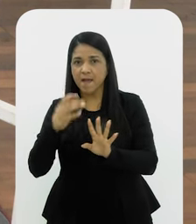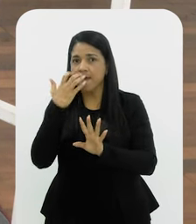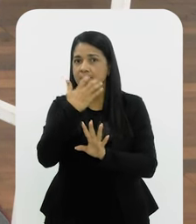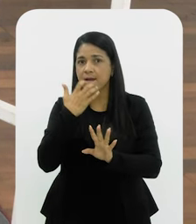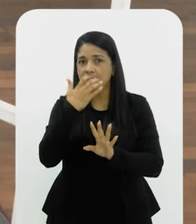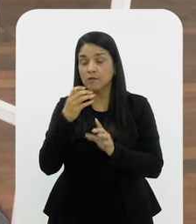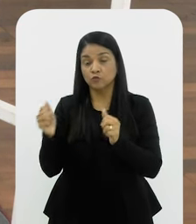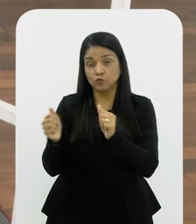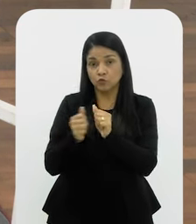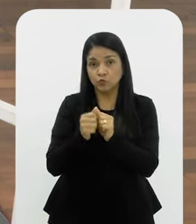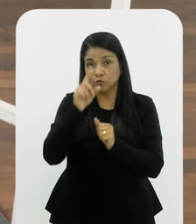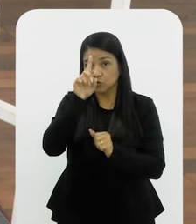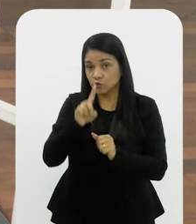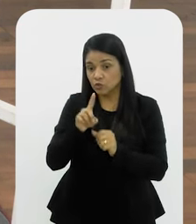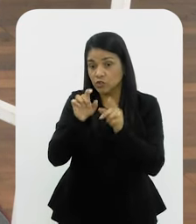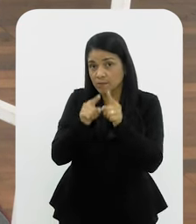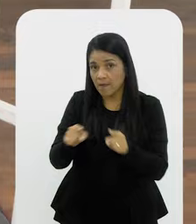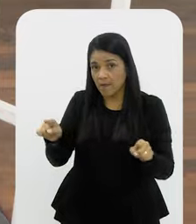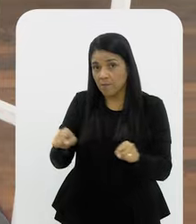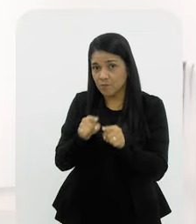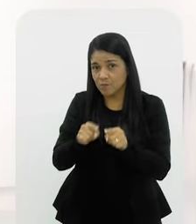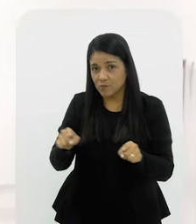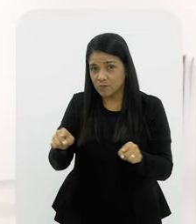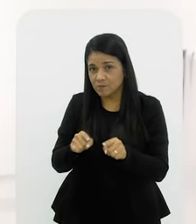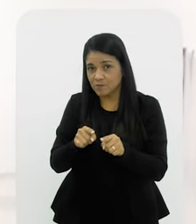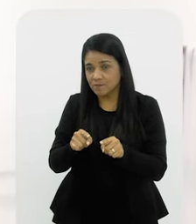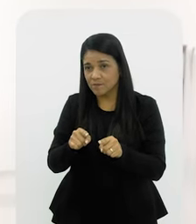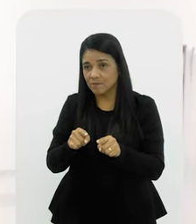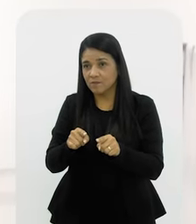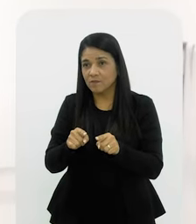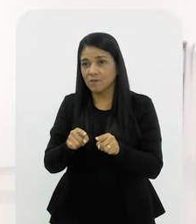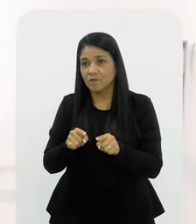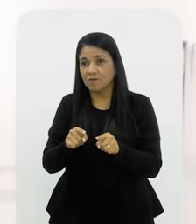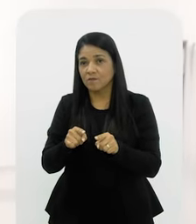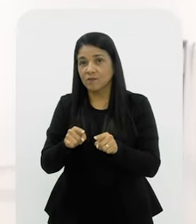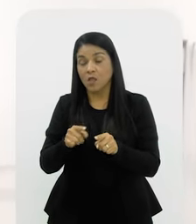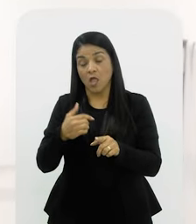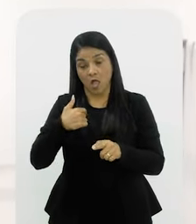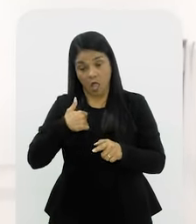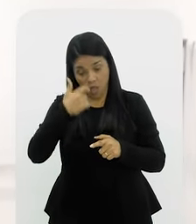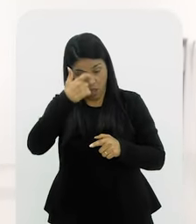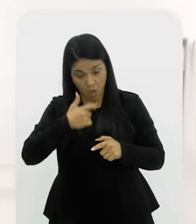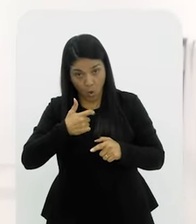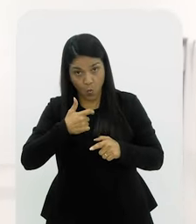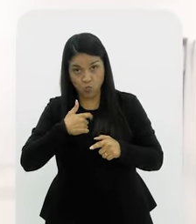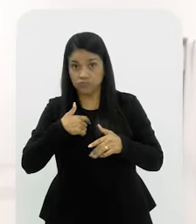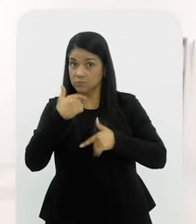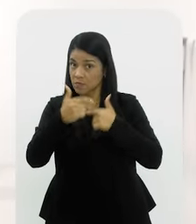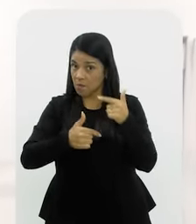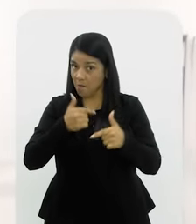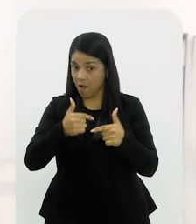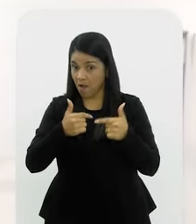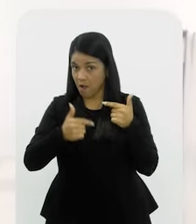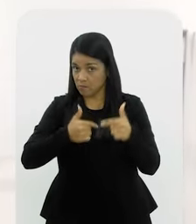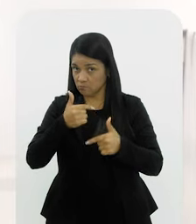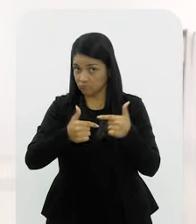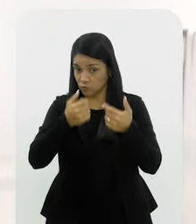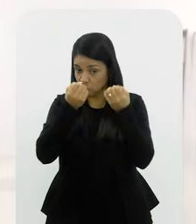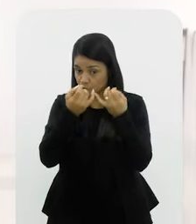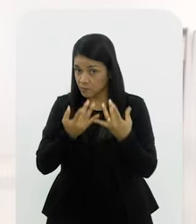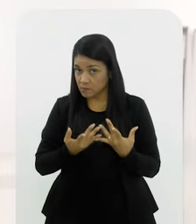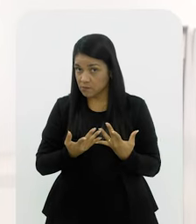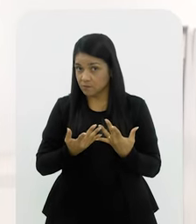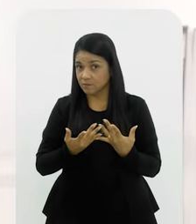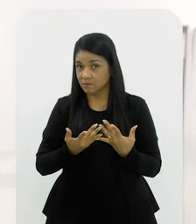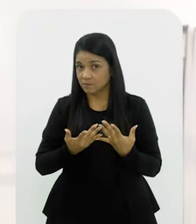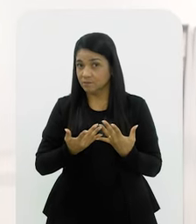Então, ele, junto ao diretor de harmonia, você vai, estou falando como eu faço, entendeu? Essa